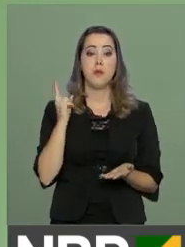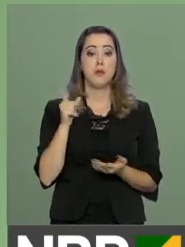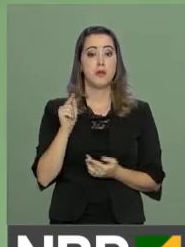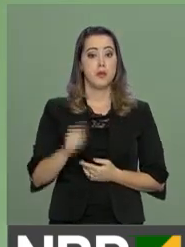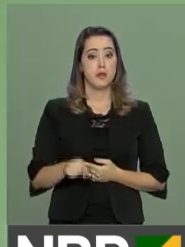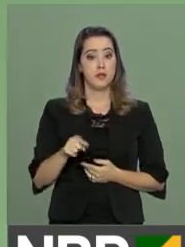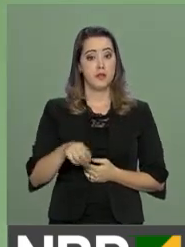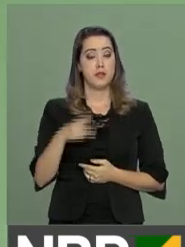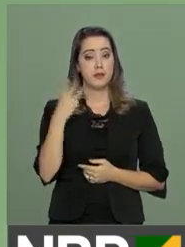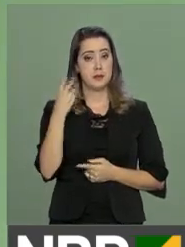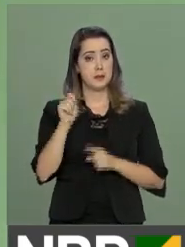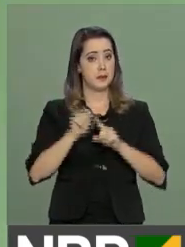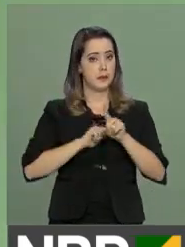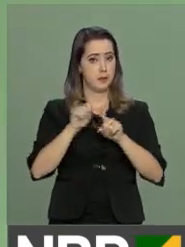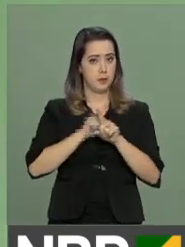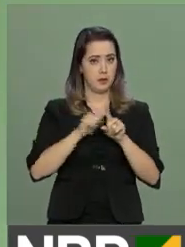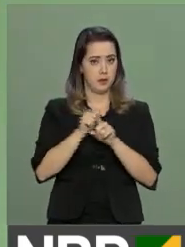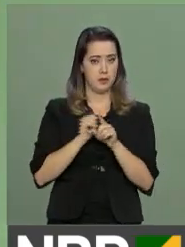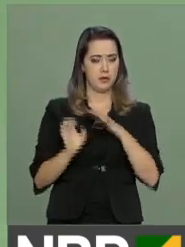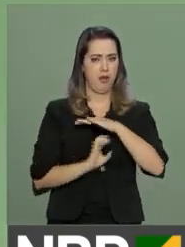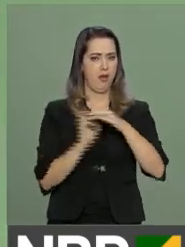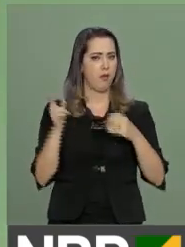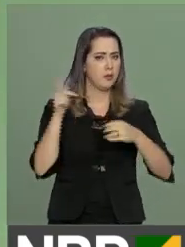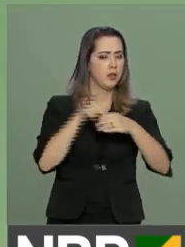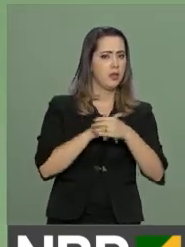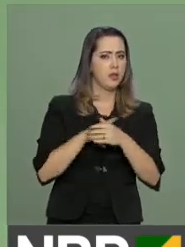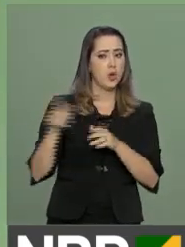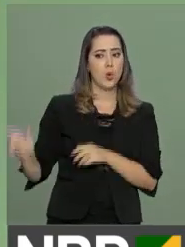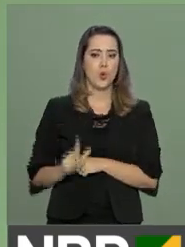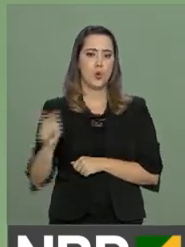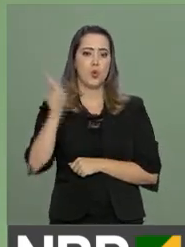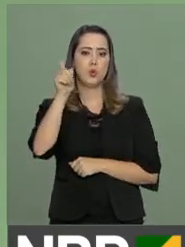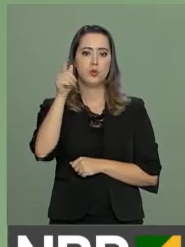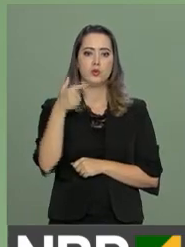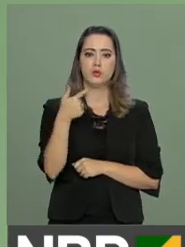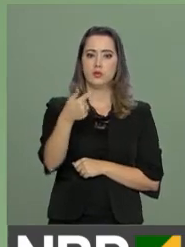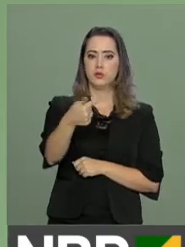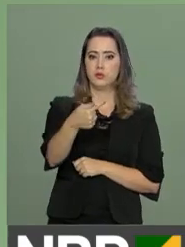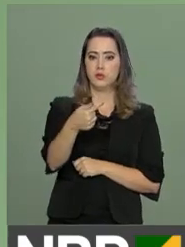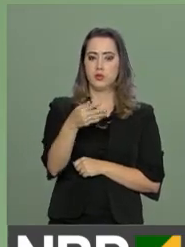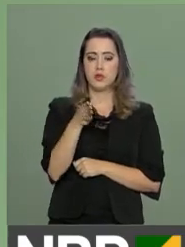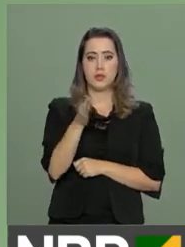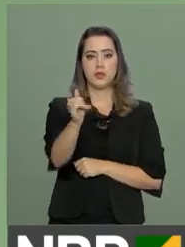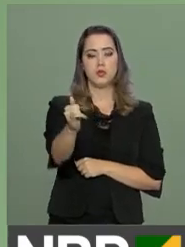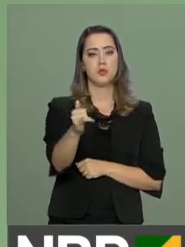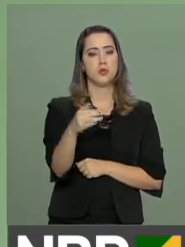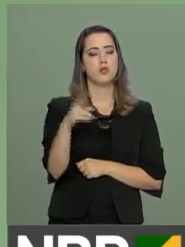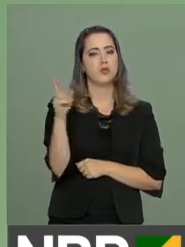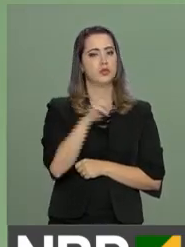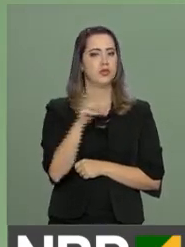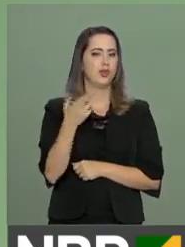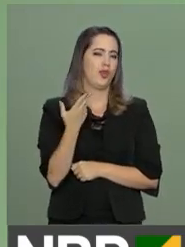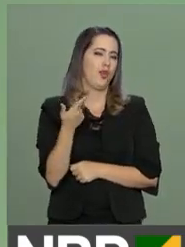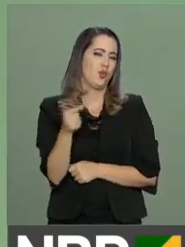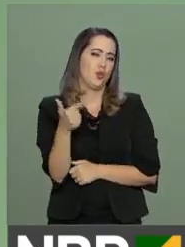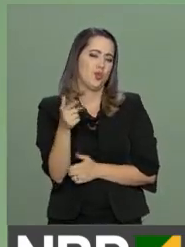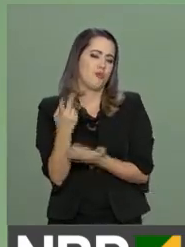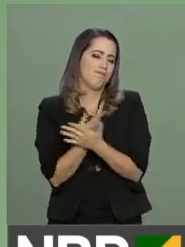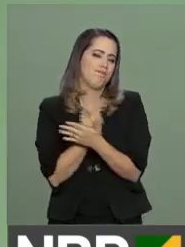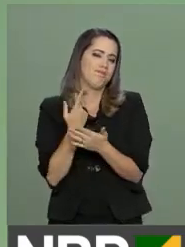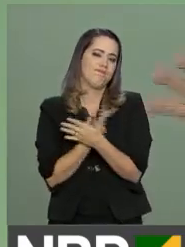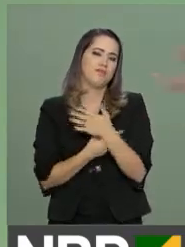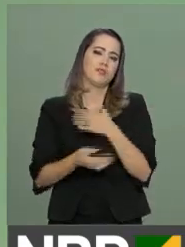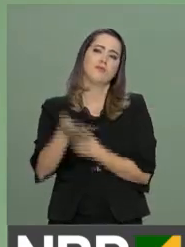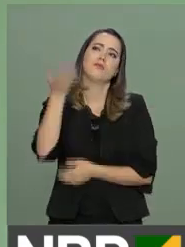neste trimestre, a Petrobras teve um lucro de 7 bilhões de reais, o que não acontecia há muito